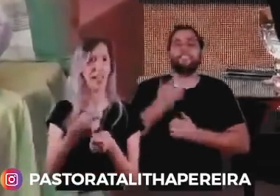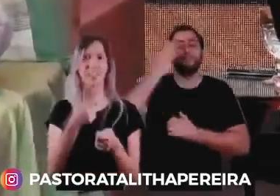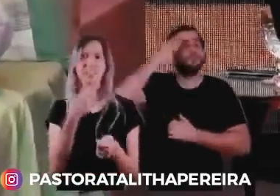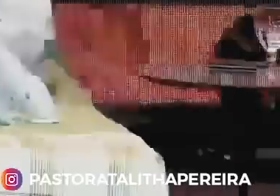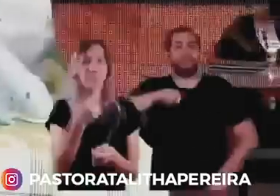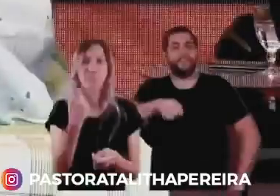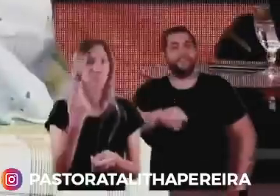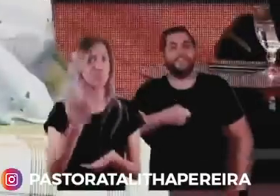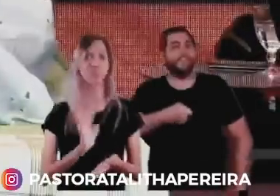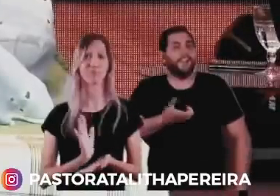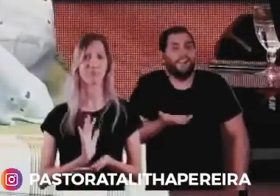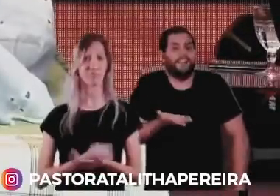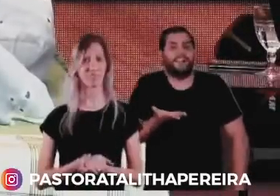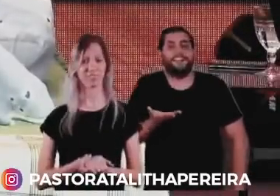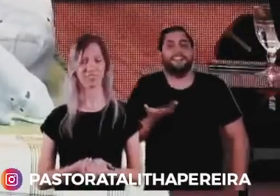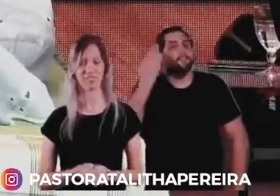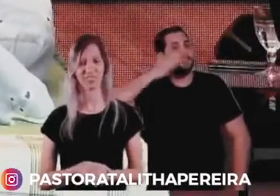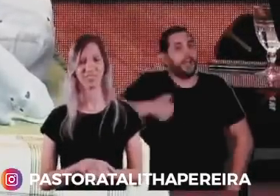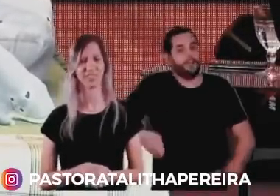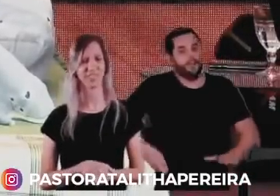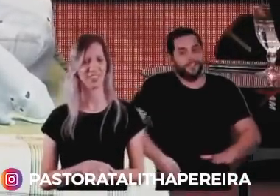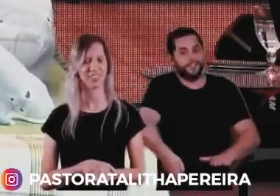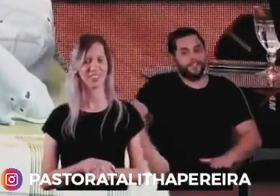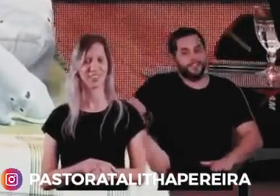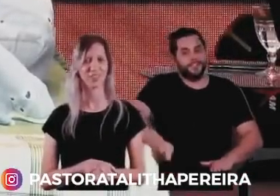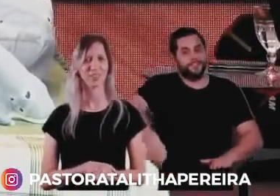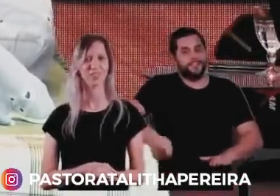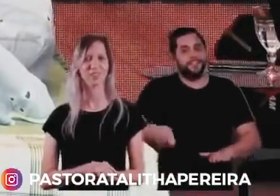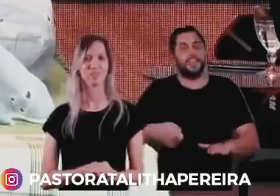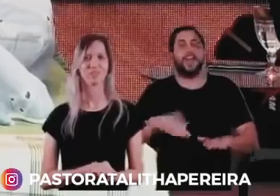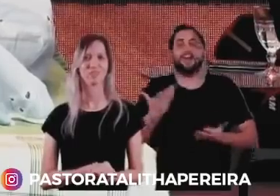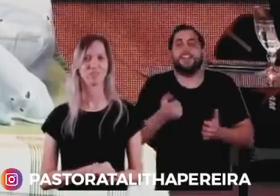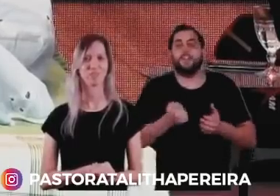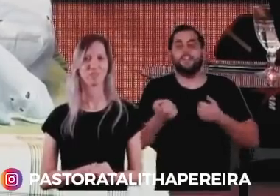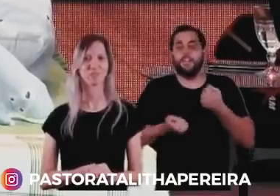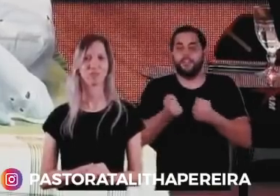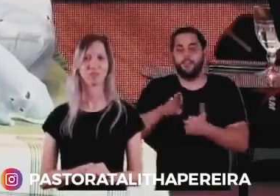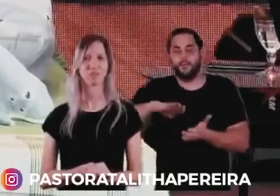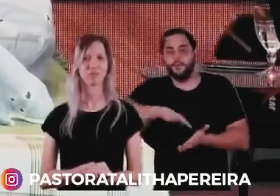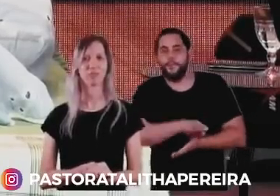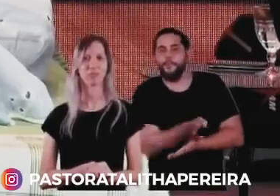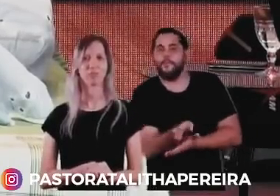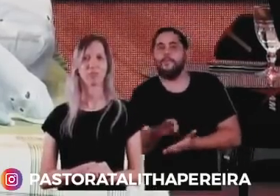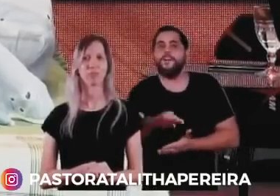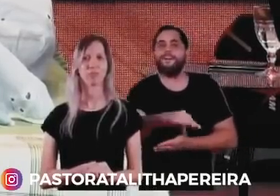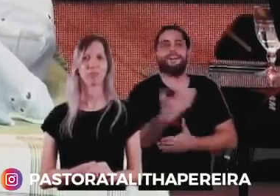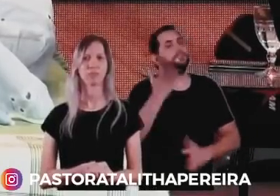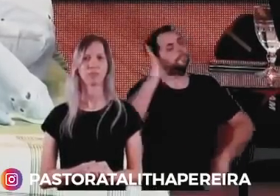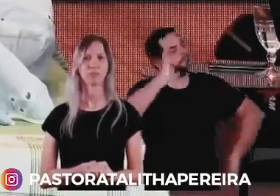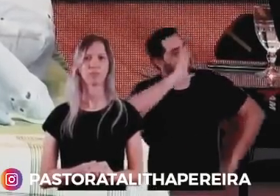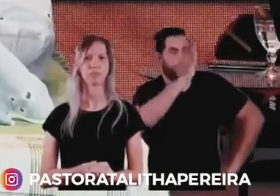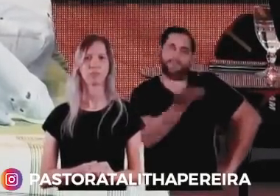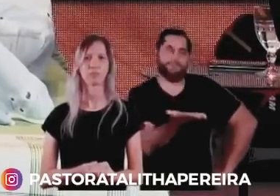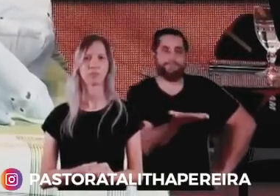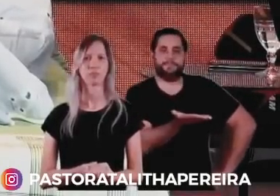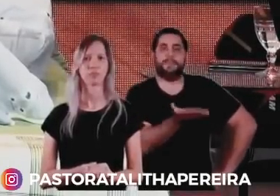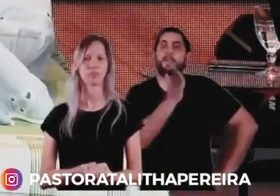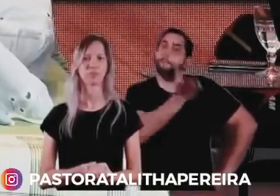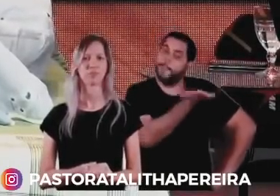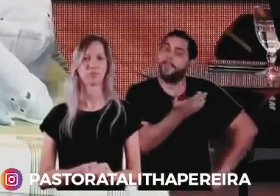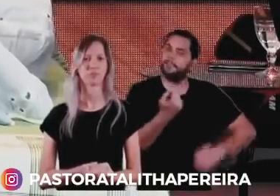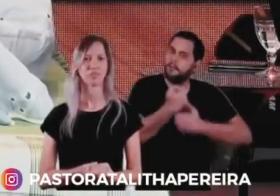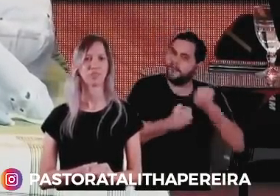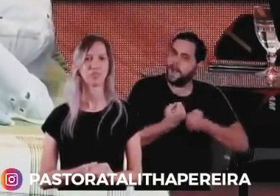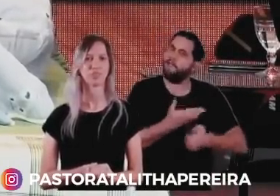ligar nada. Gente, eu acho que até para dar uma volta. Ele não sabe nem... Eu digo: meu irmão, pegue seu carro, vá